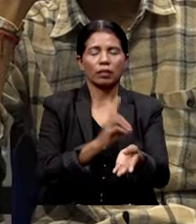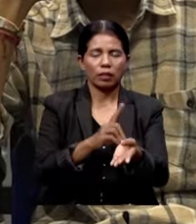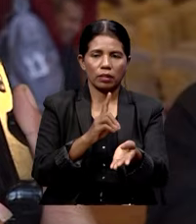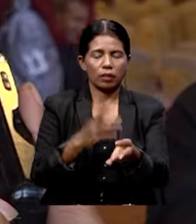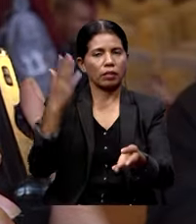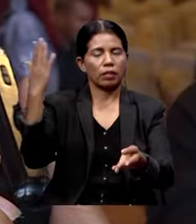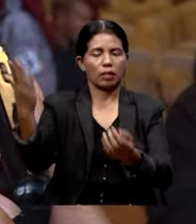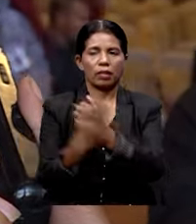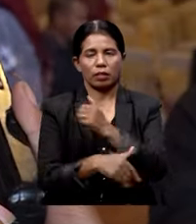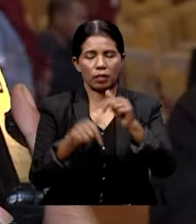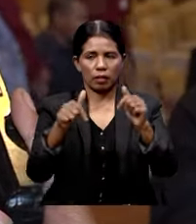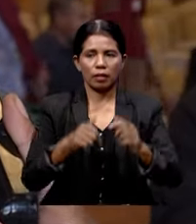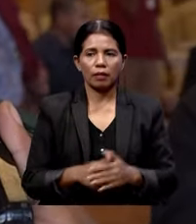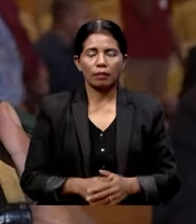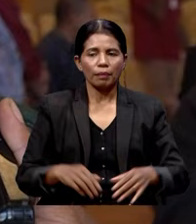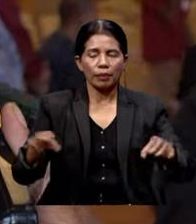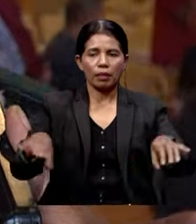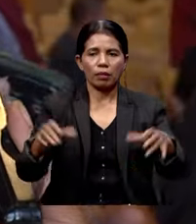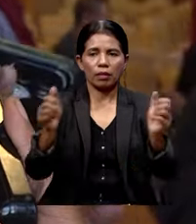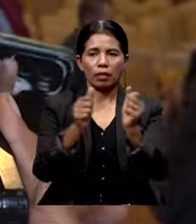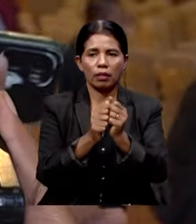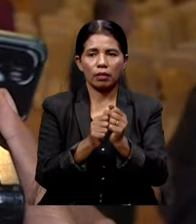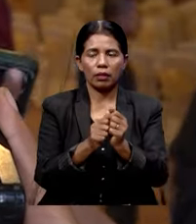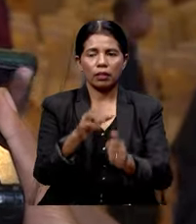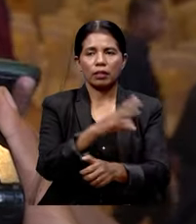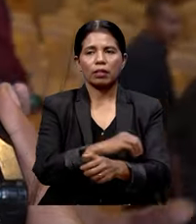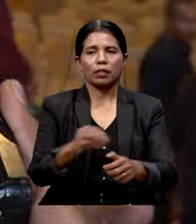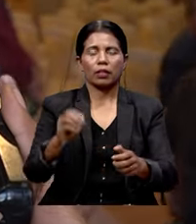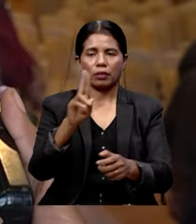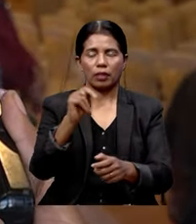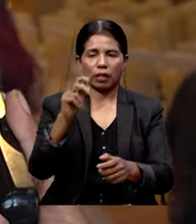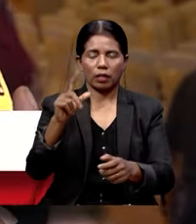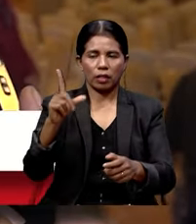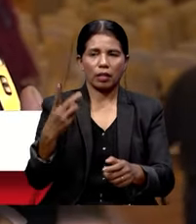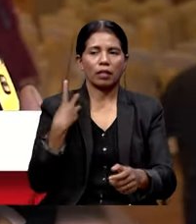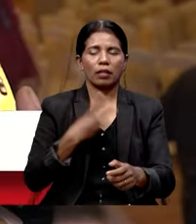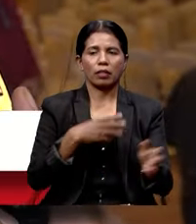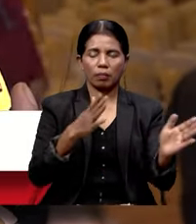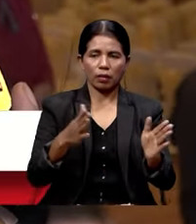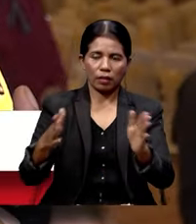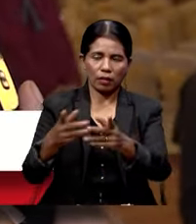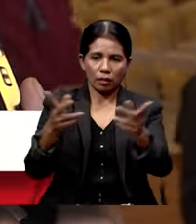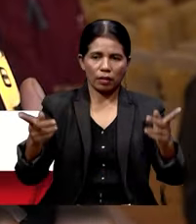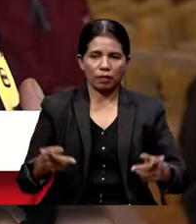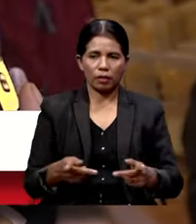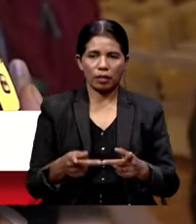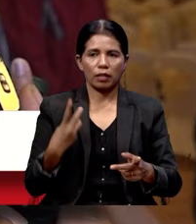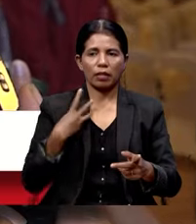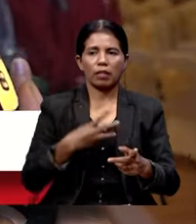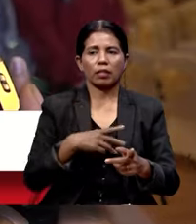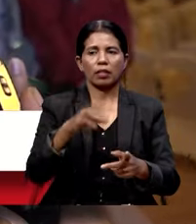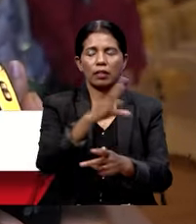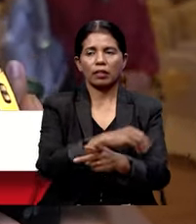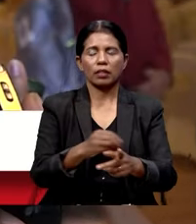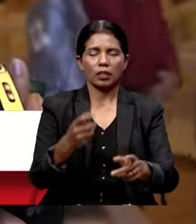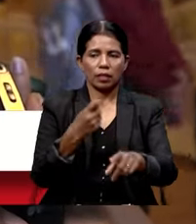e relaram. Serviço muito com capsule o enter no renascero a tu prepara condição para regime cair bela. Ao